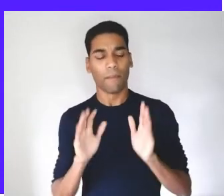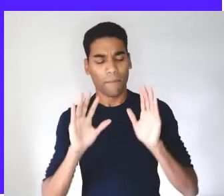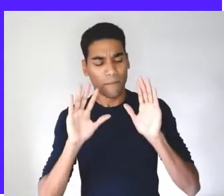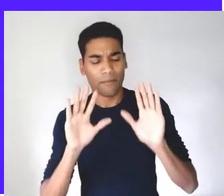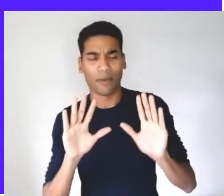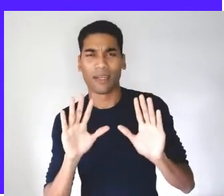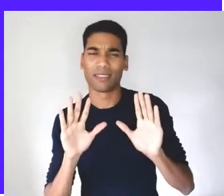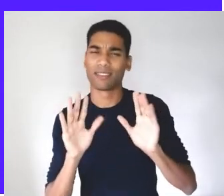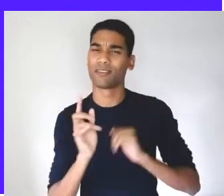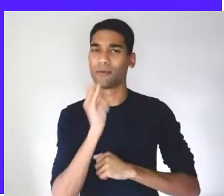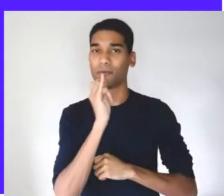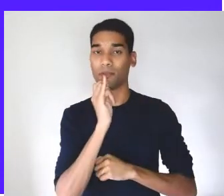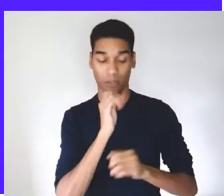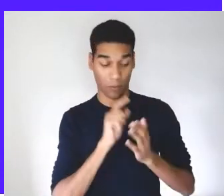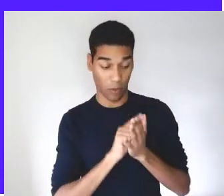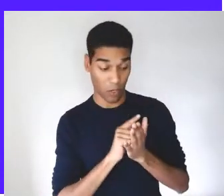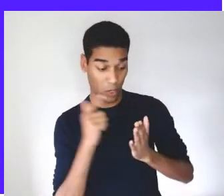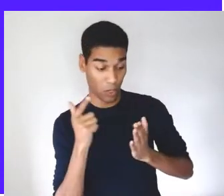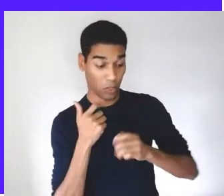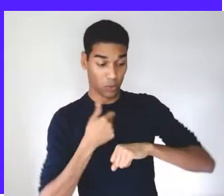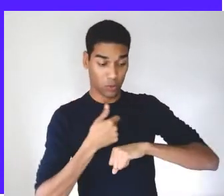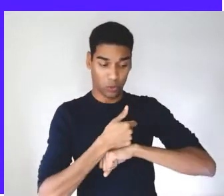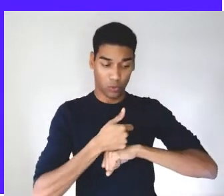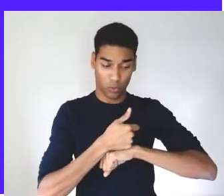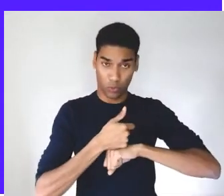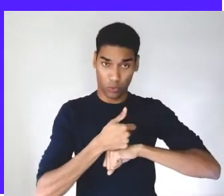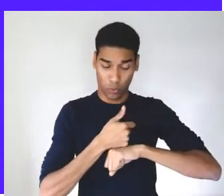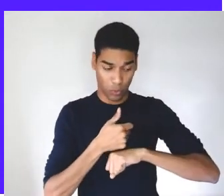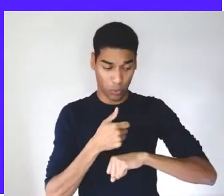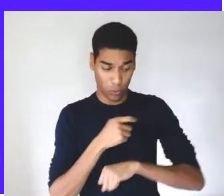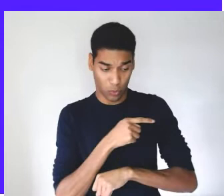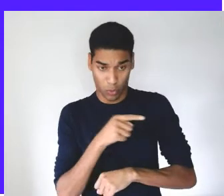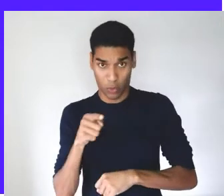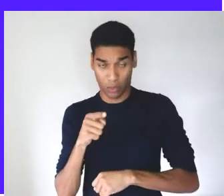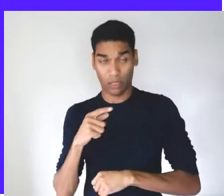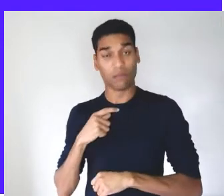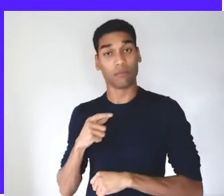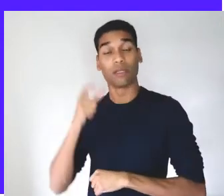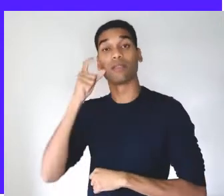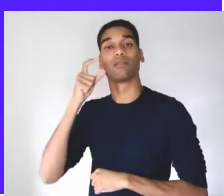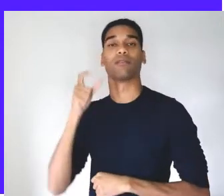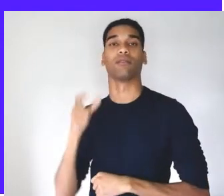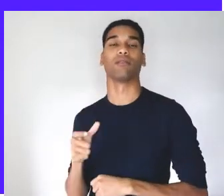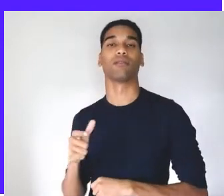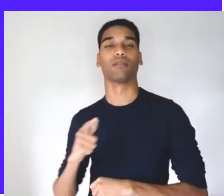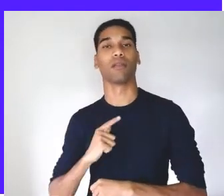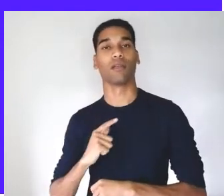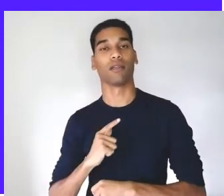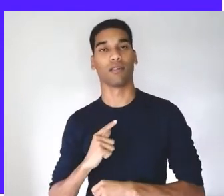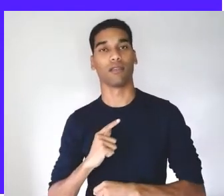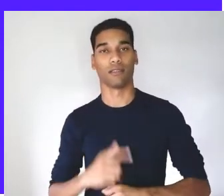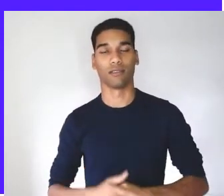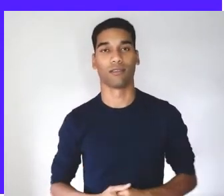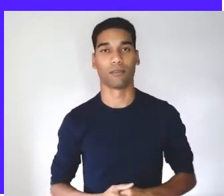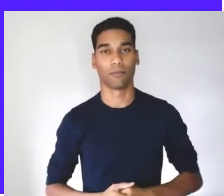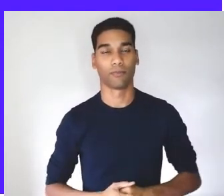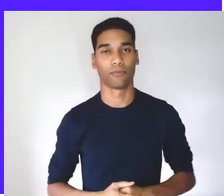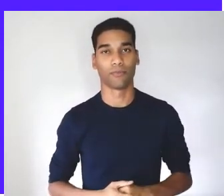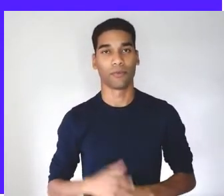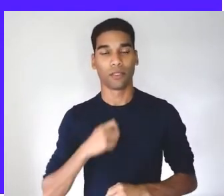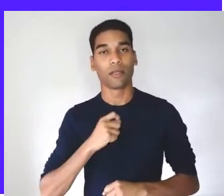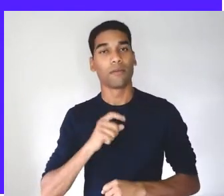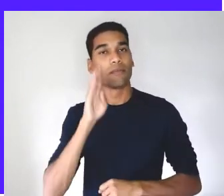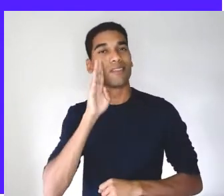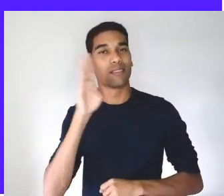e essas jornalistas, elas também se interessam por esse tipo de recorte que a gente faz na cobertura de desigualdade,